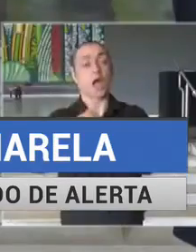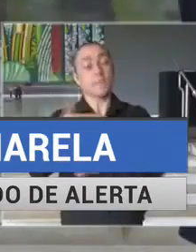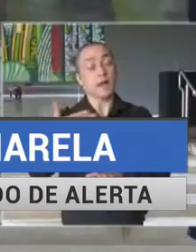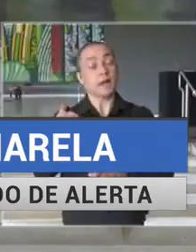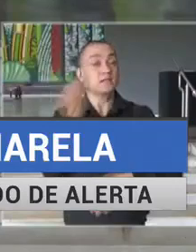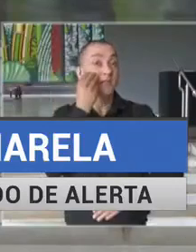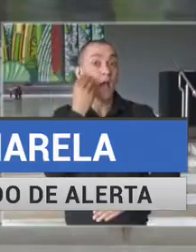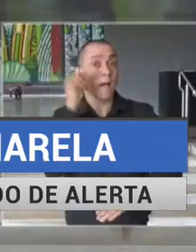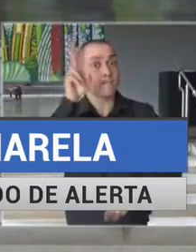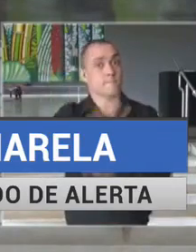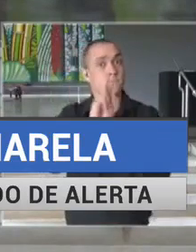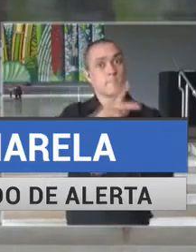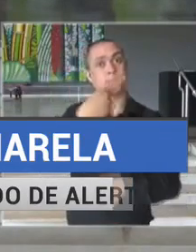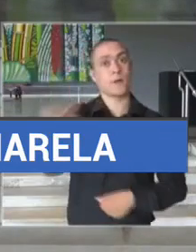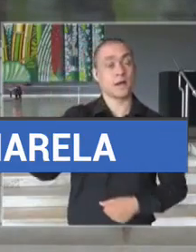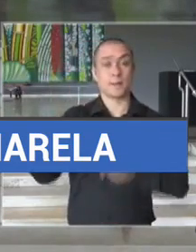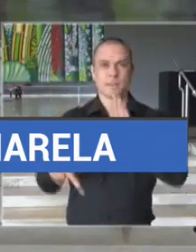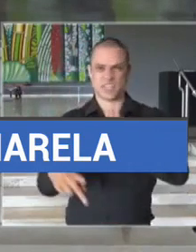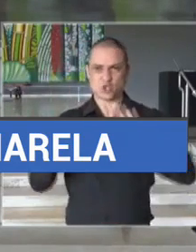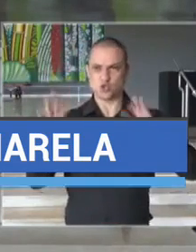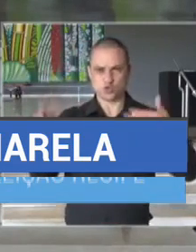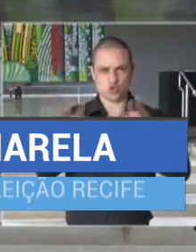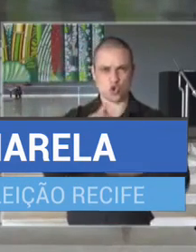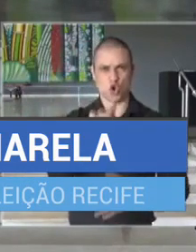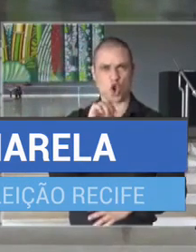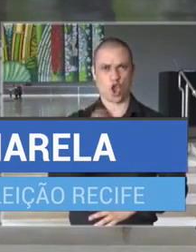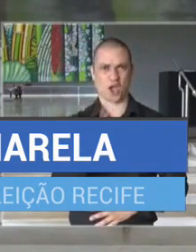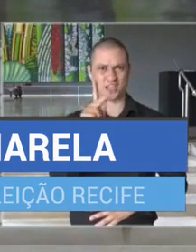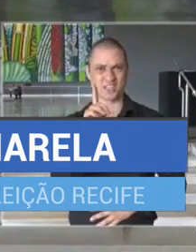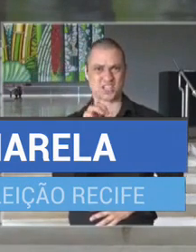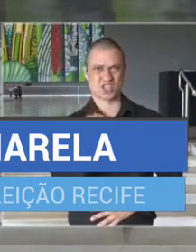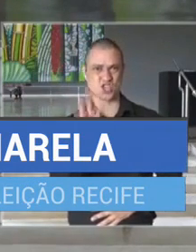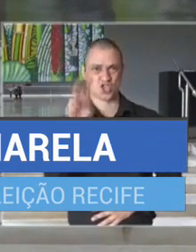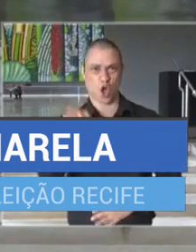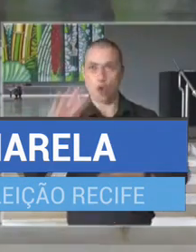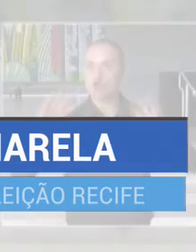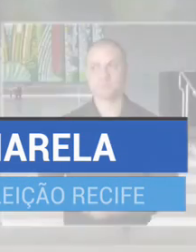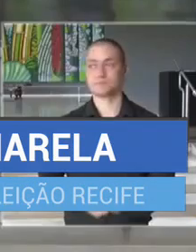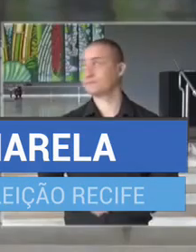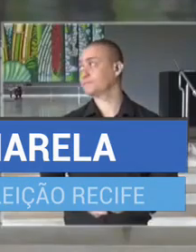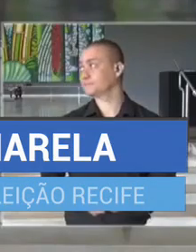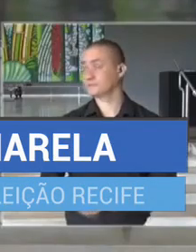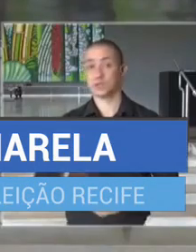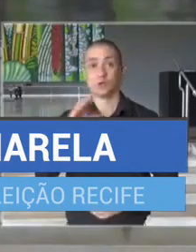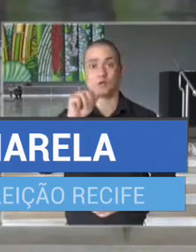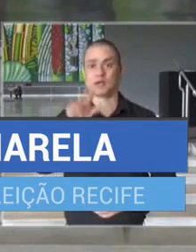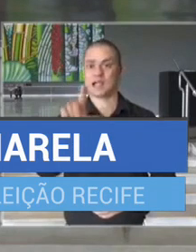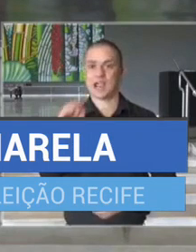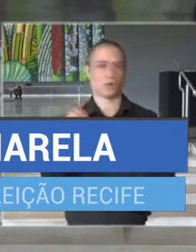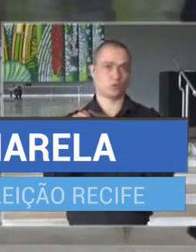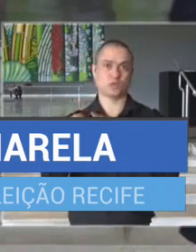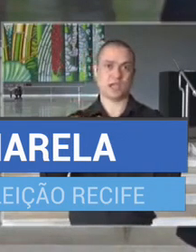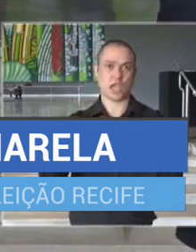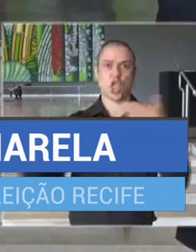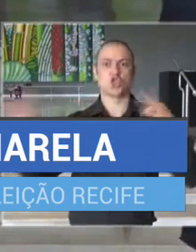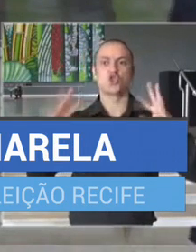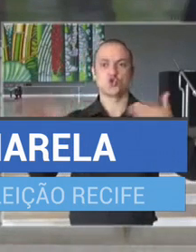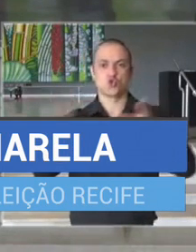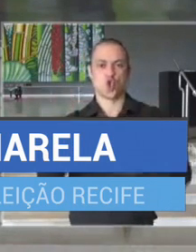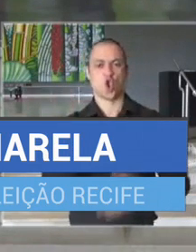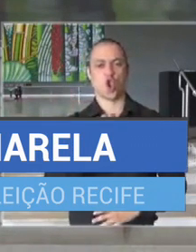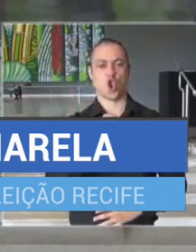quatro de janeiro o governador João Dória descartou a possibilidade de um Lock Down não há perspectiva de lock